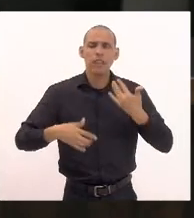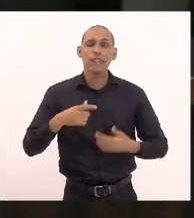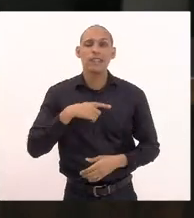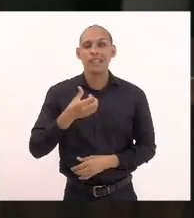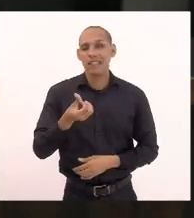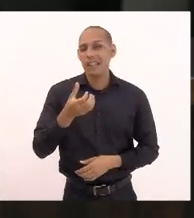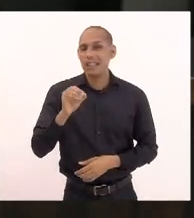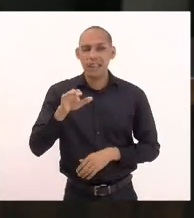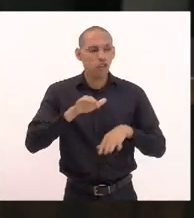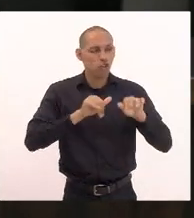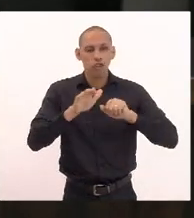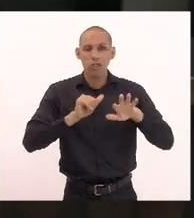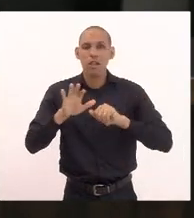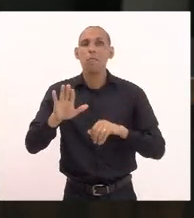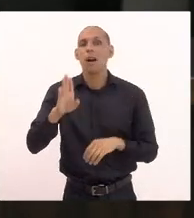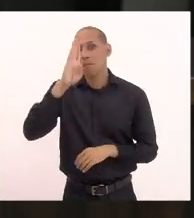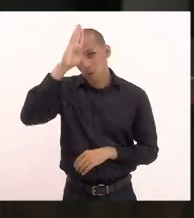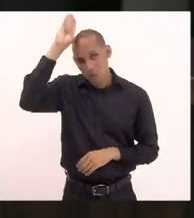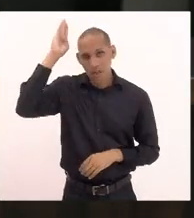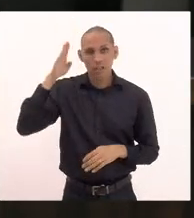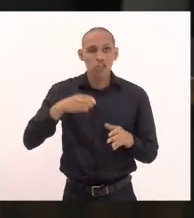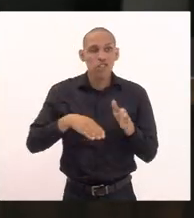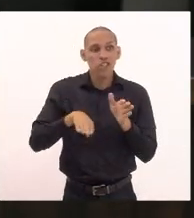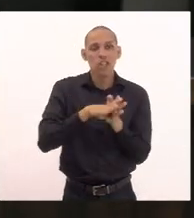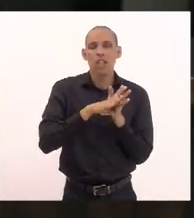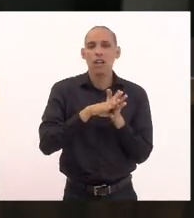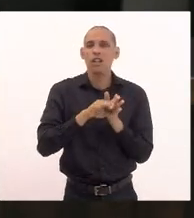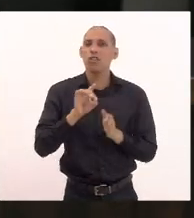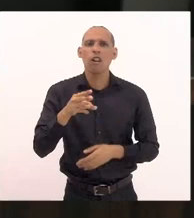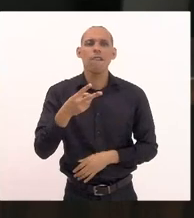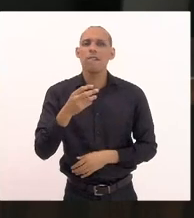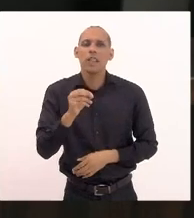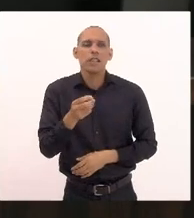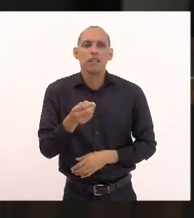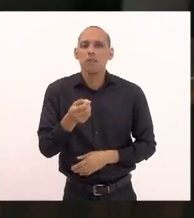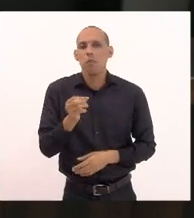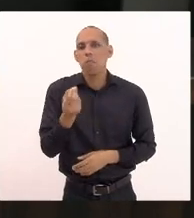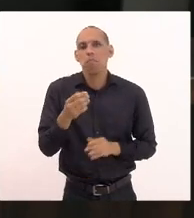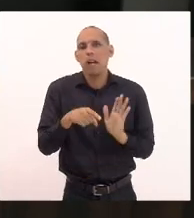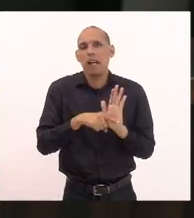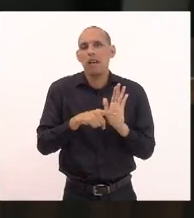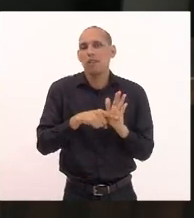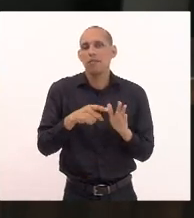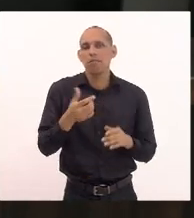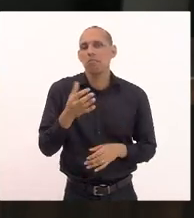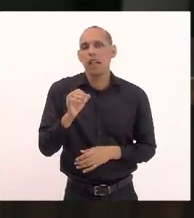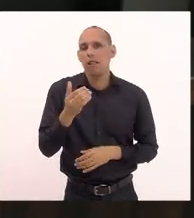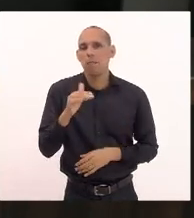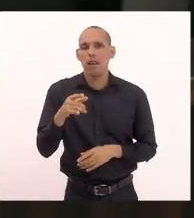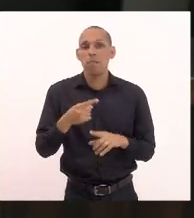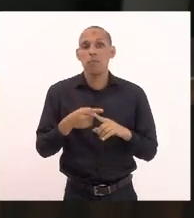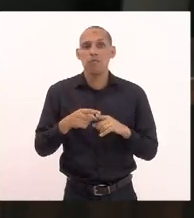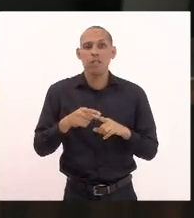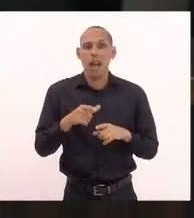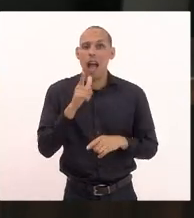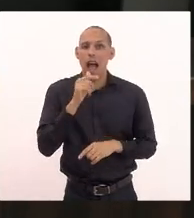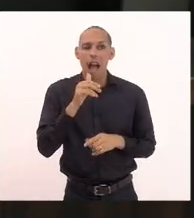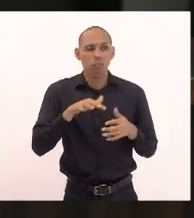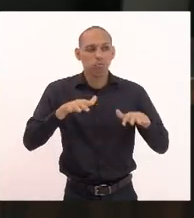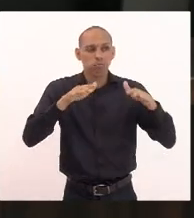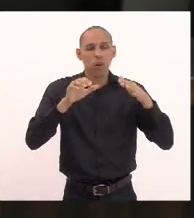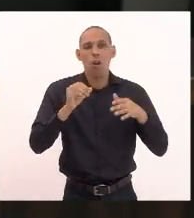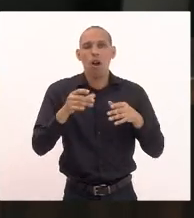chamadas, mas o bombeiro não tinha conseguido chegar nem em 20, por volta de 10h30, por conta da água e por conta da